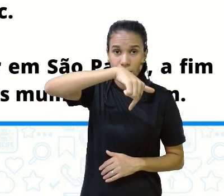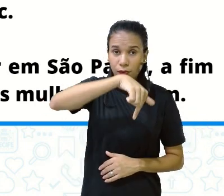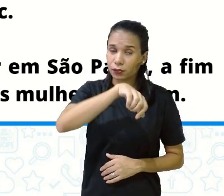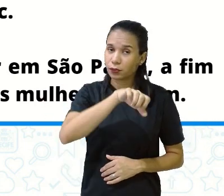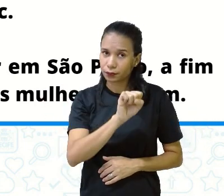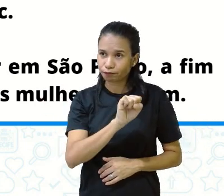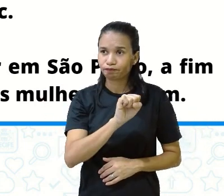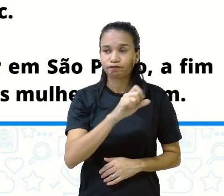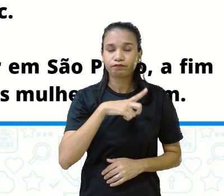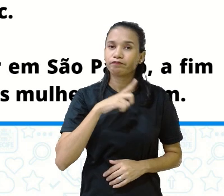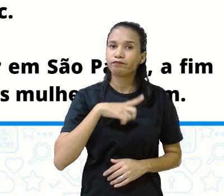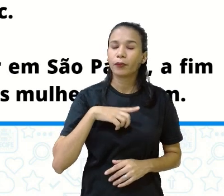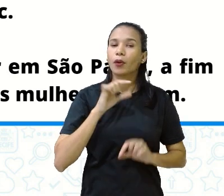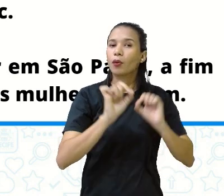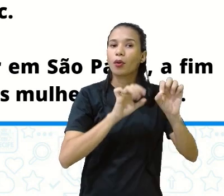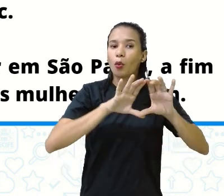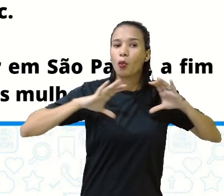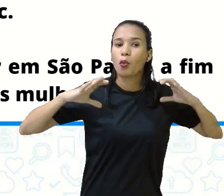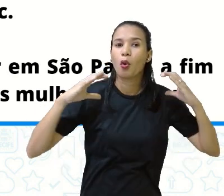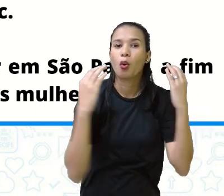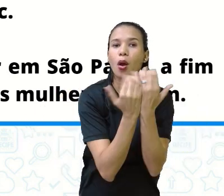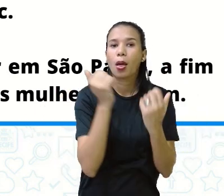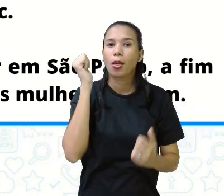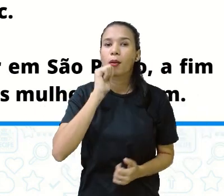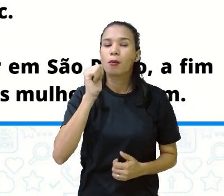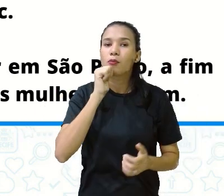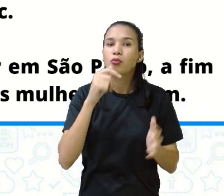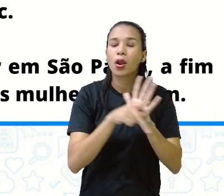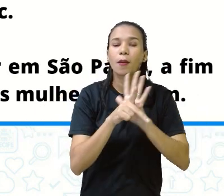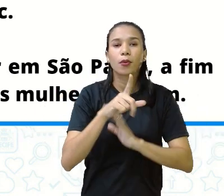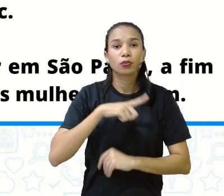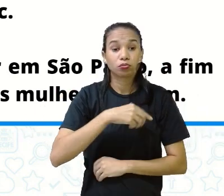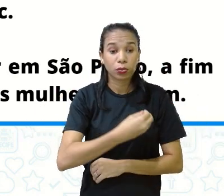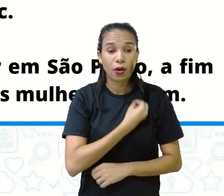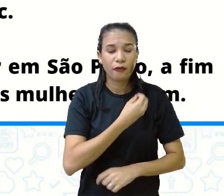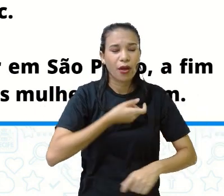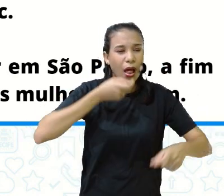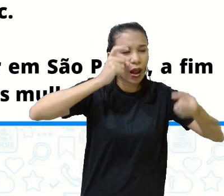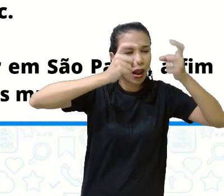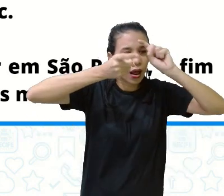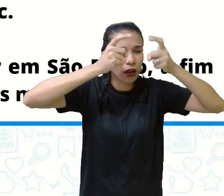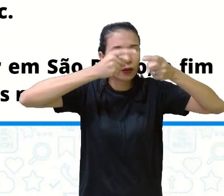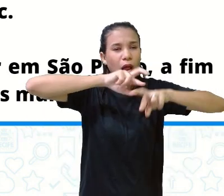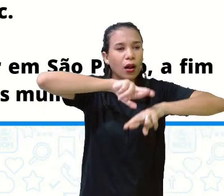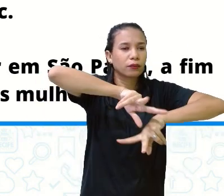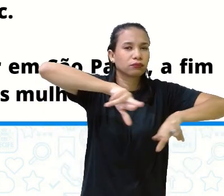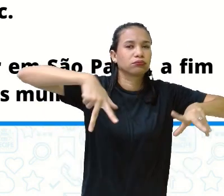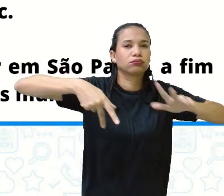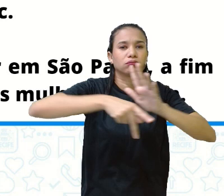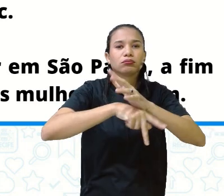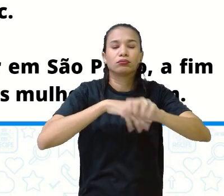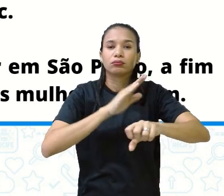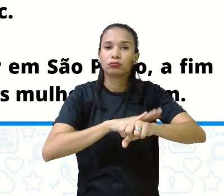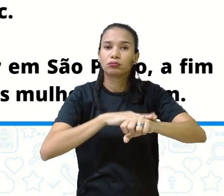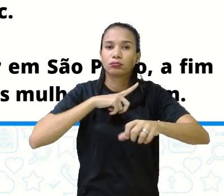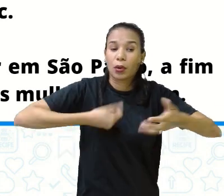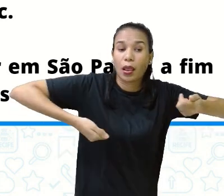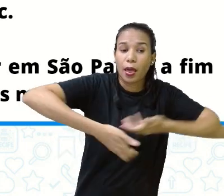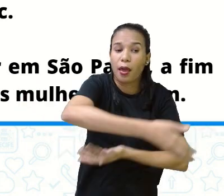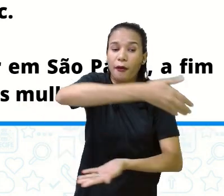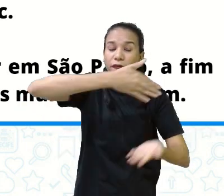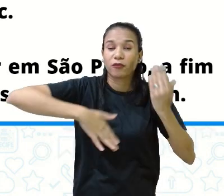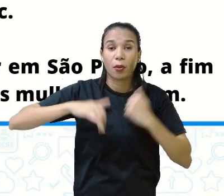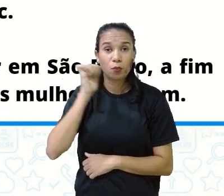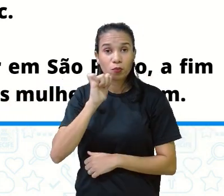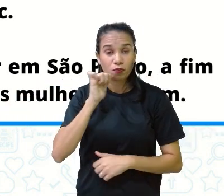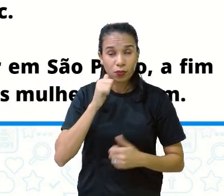1978, marcado pelo Congresso da Mulher Metalúrgica, onde foram discutidas diversas situações envolvendo as mulheres